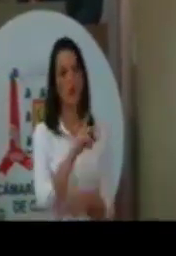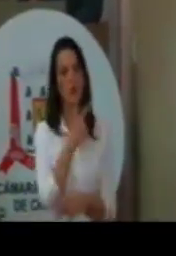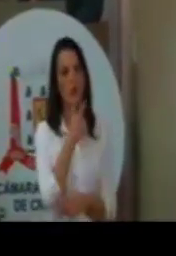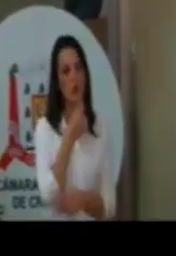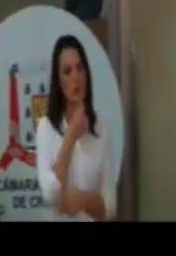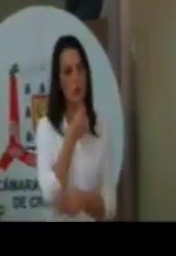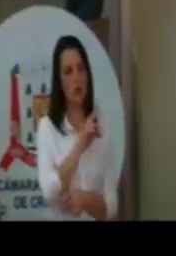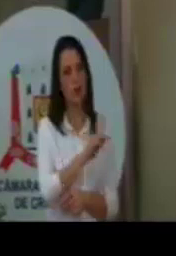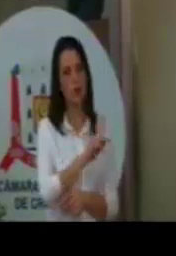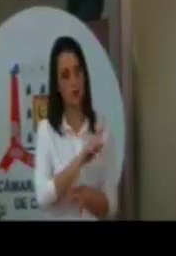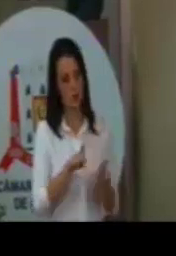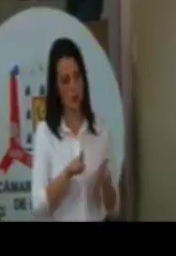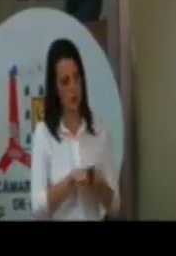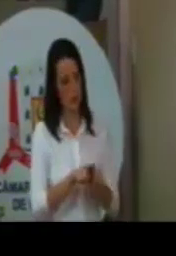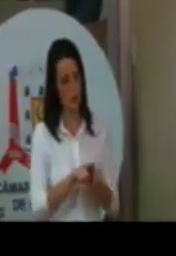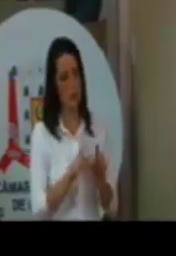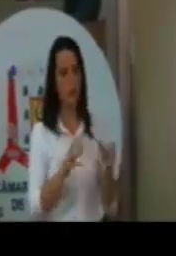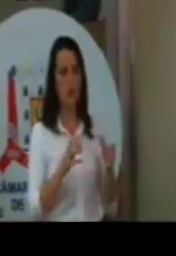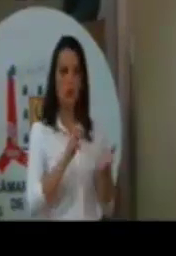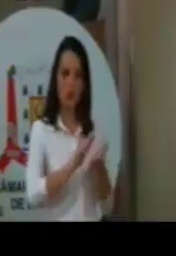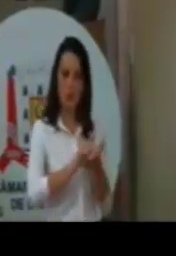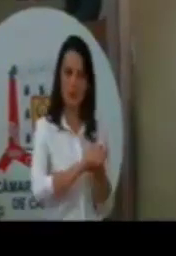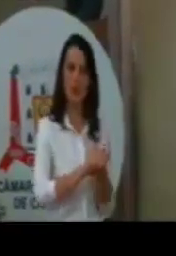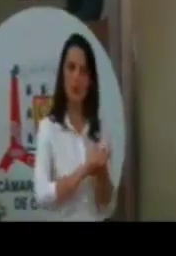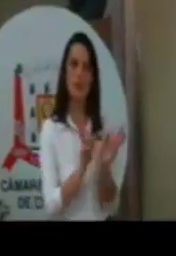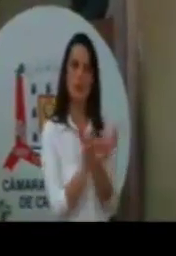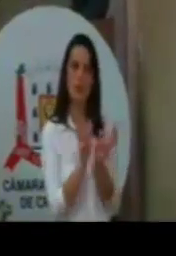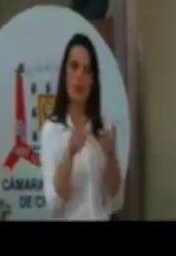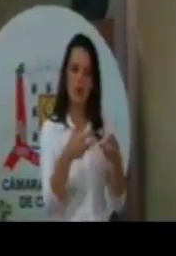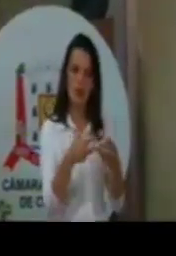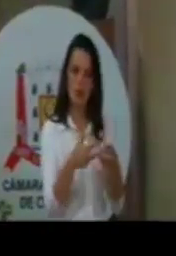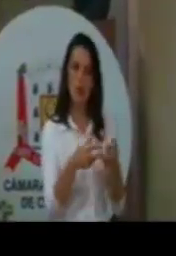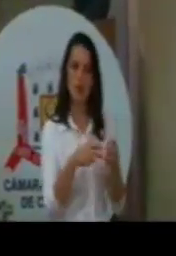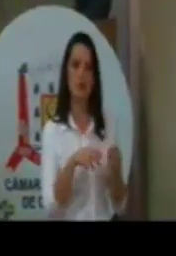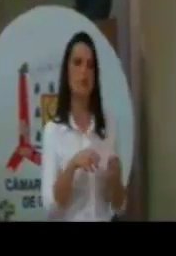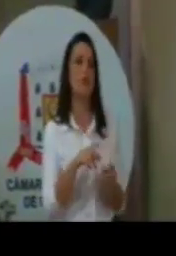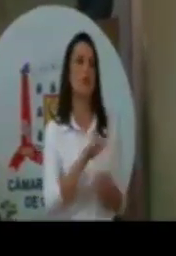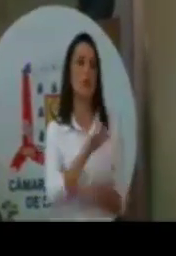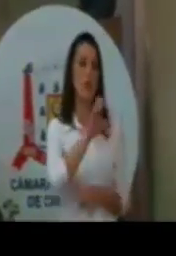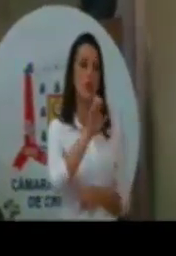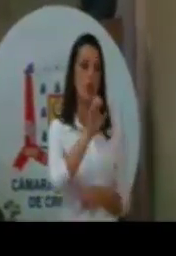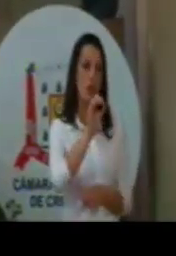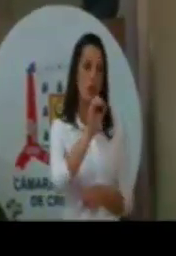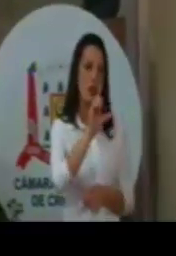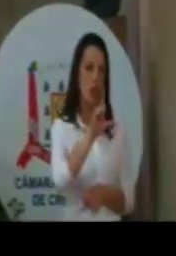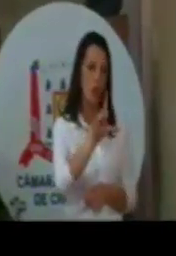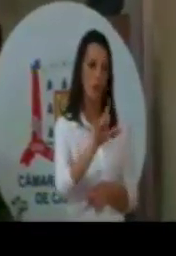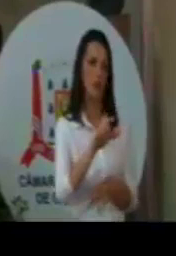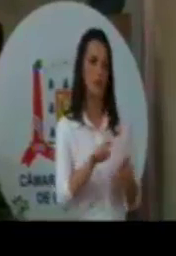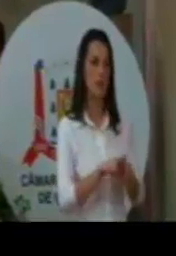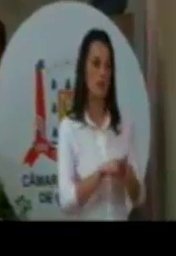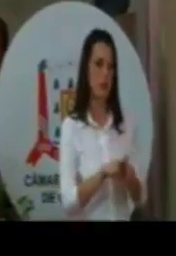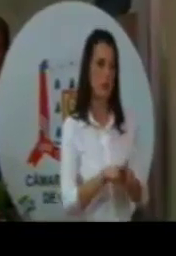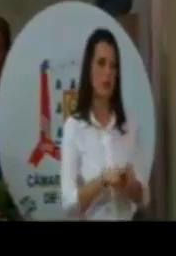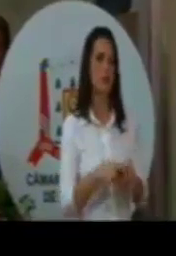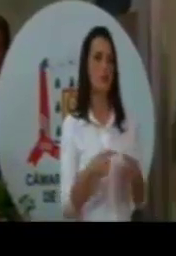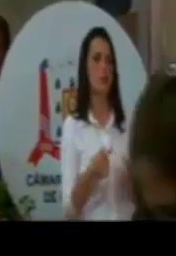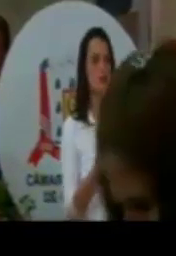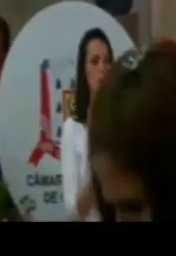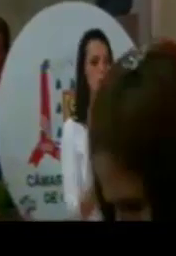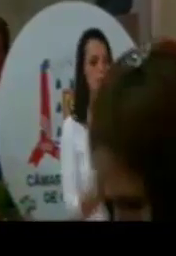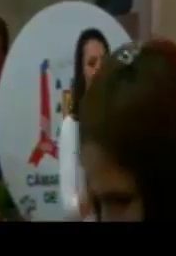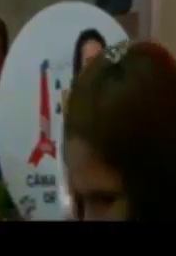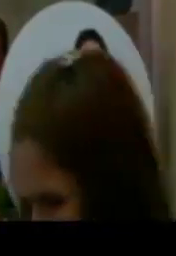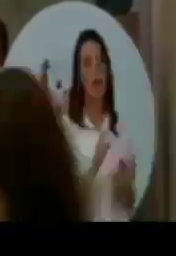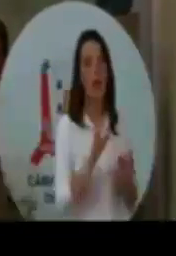o assessor jurídico, também do quadro efetivo da Câmara, advogado Léo Cassetari Filho. Esses são os